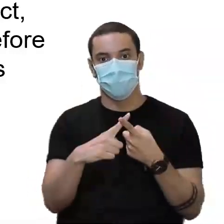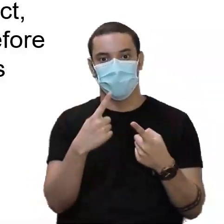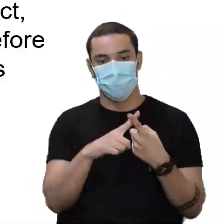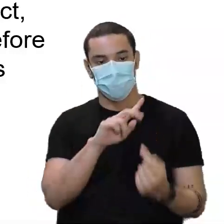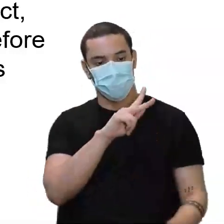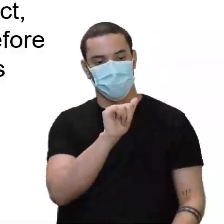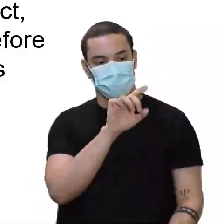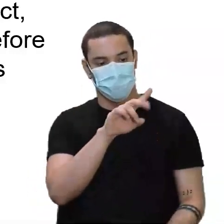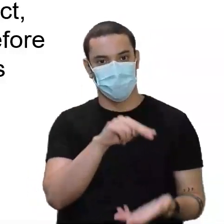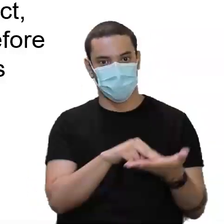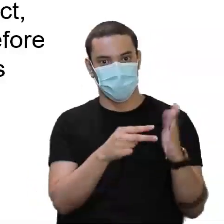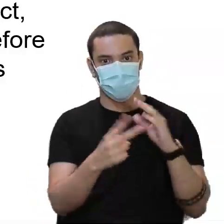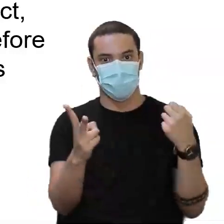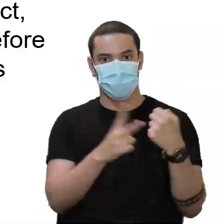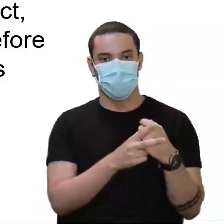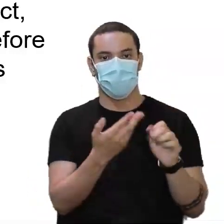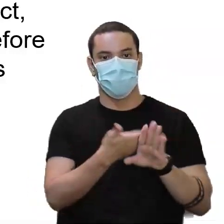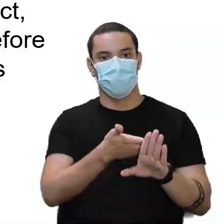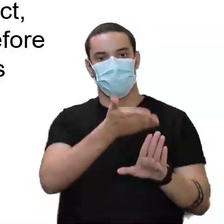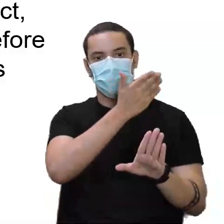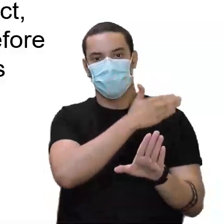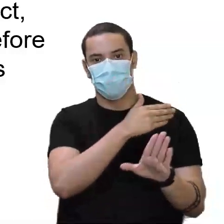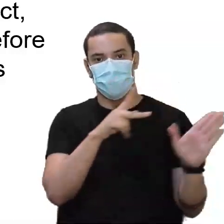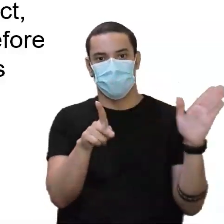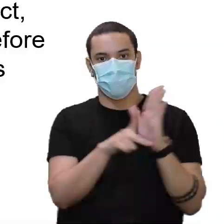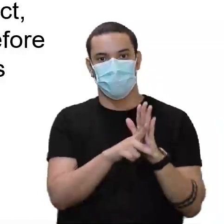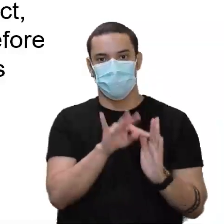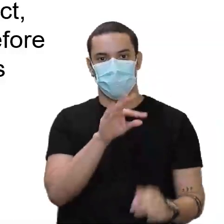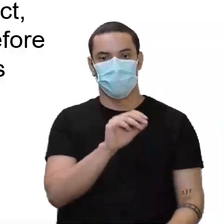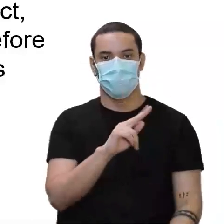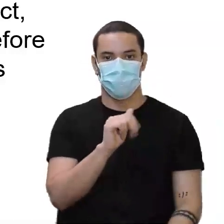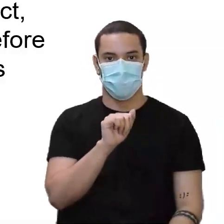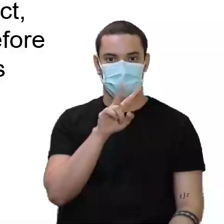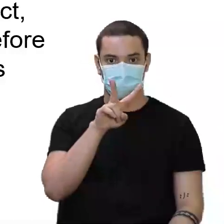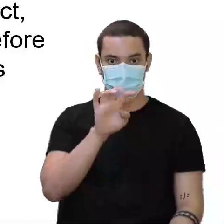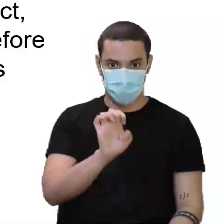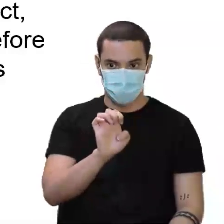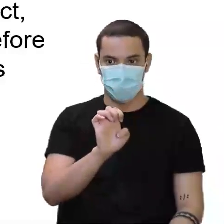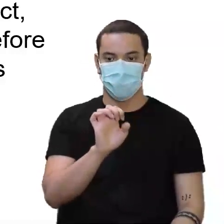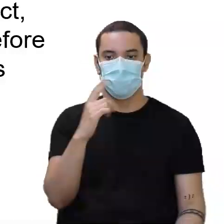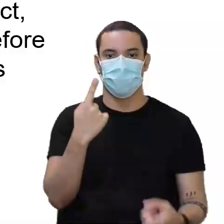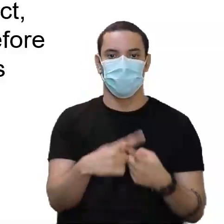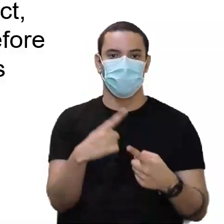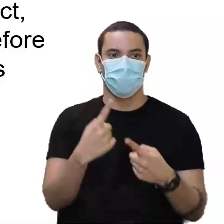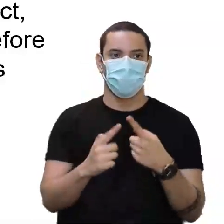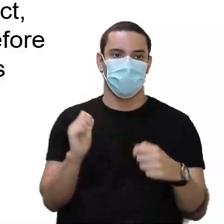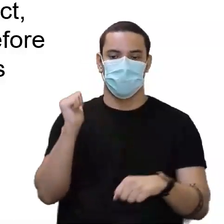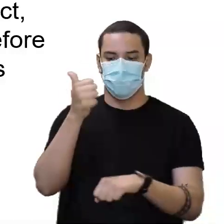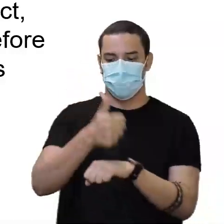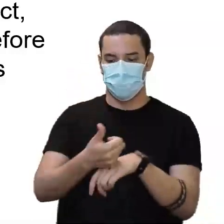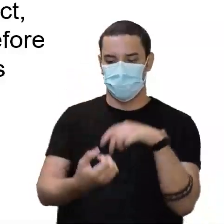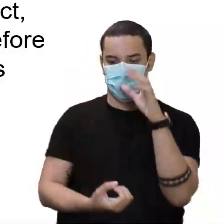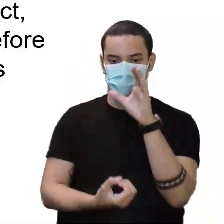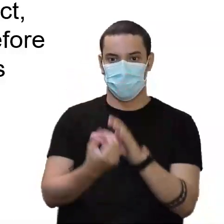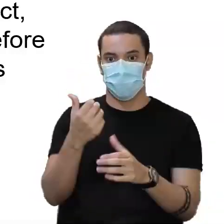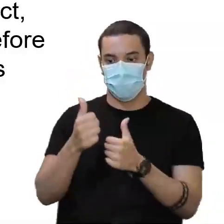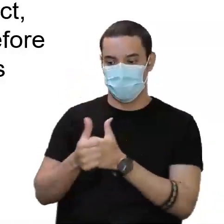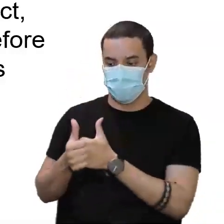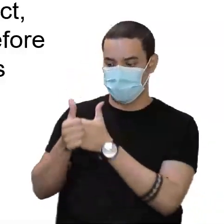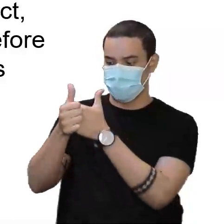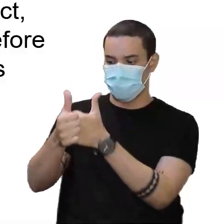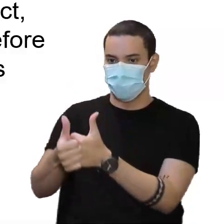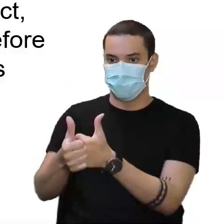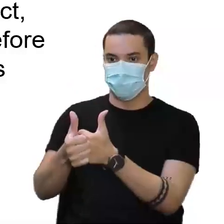had é o passado do verbo to have, que o to have, além de ser usado como auxiliar,